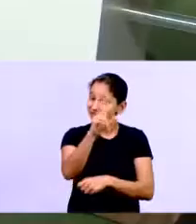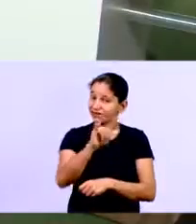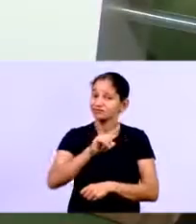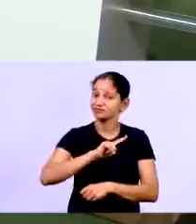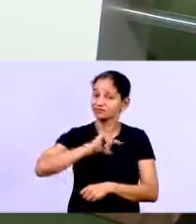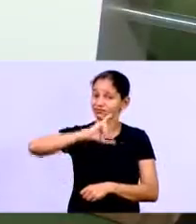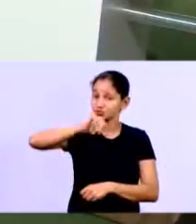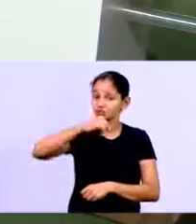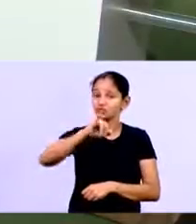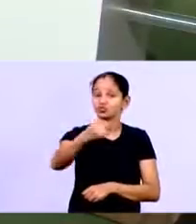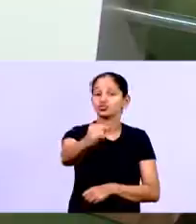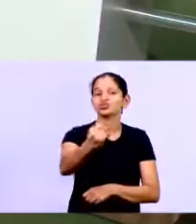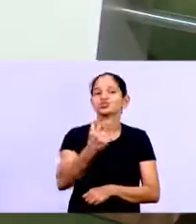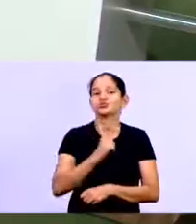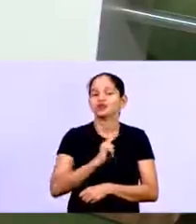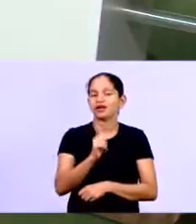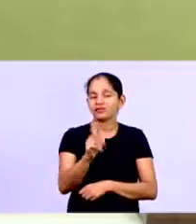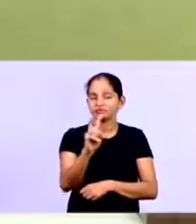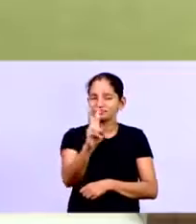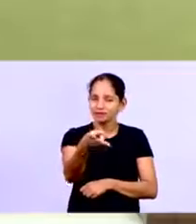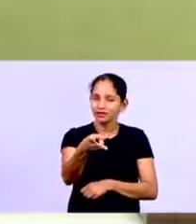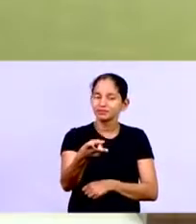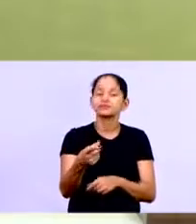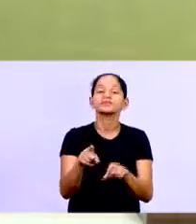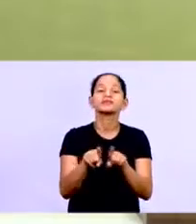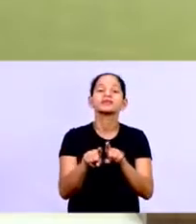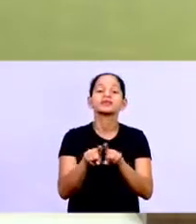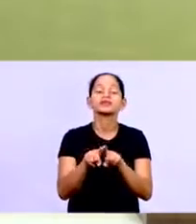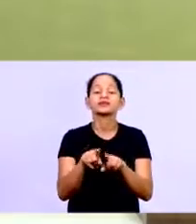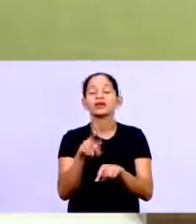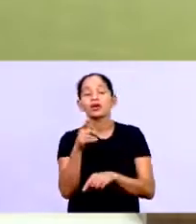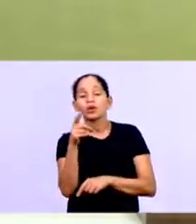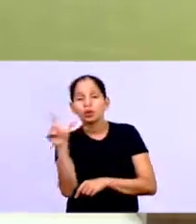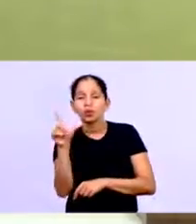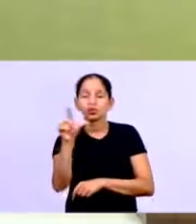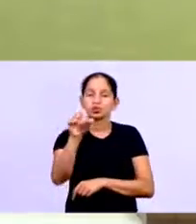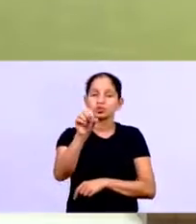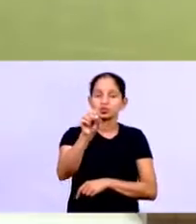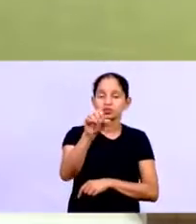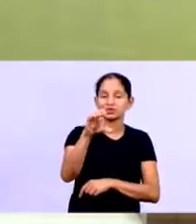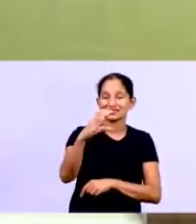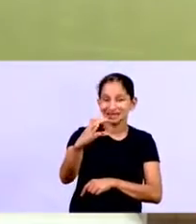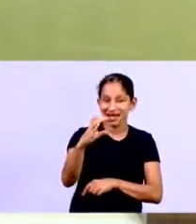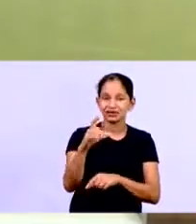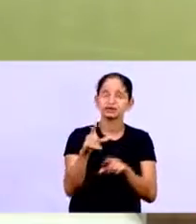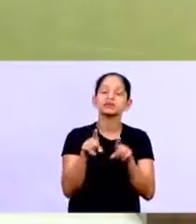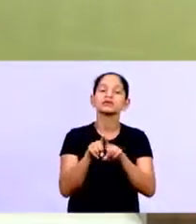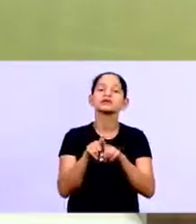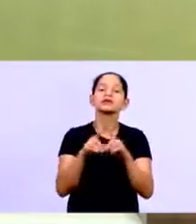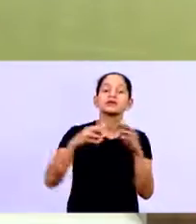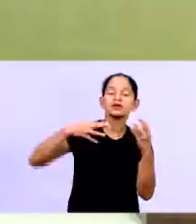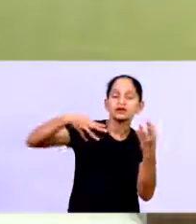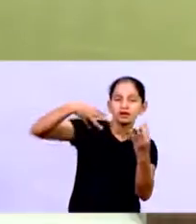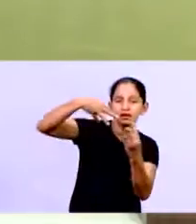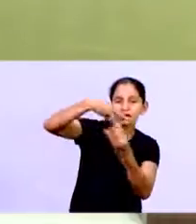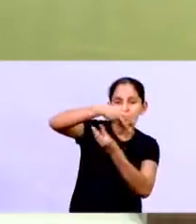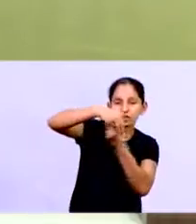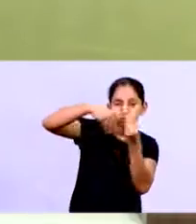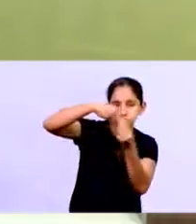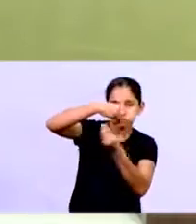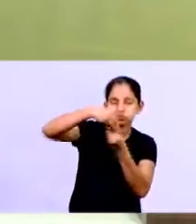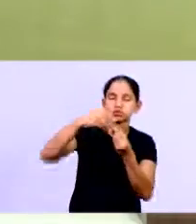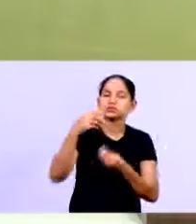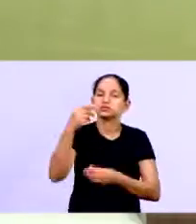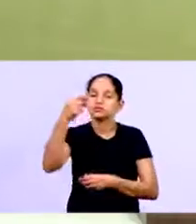Exatamente. E ainda existem outros métodos, por exemplo, o SACRE, que é uma amortização crescente, que é uma mistura do Price com o SAC,